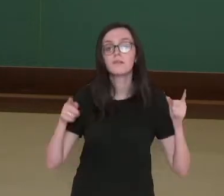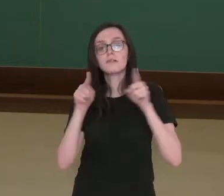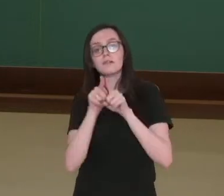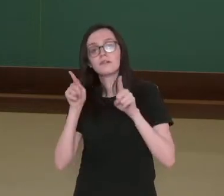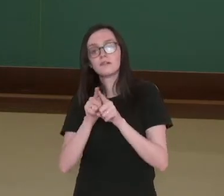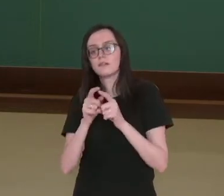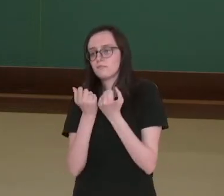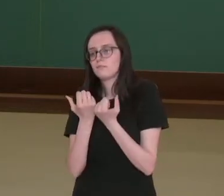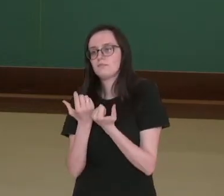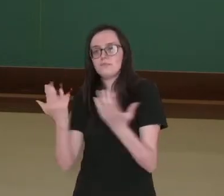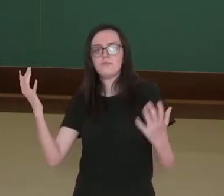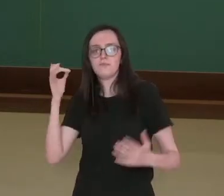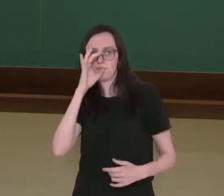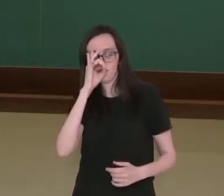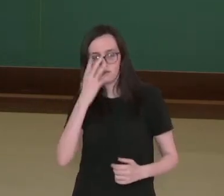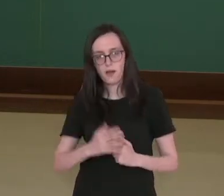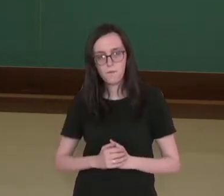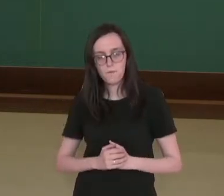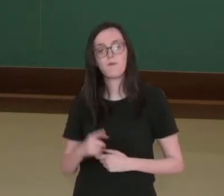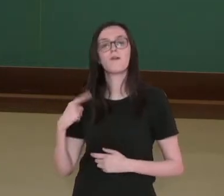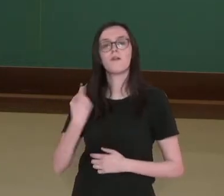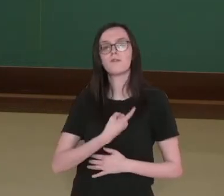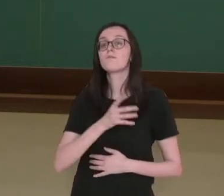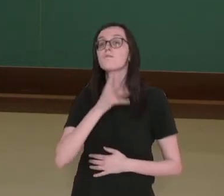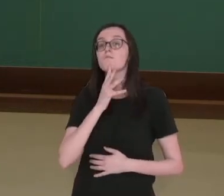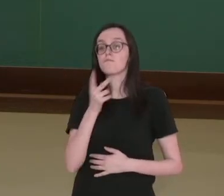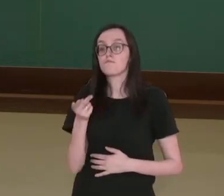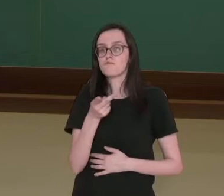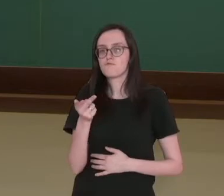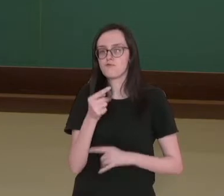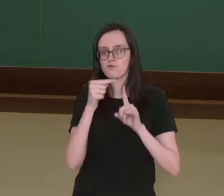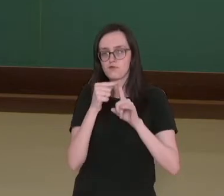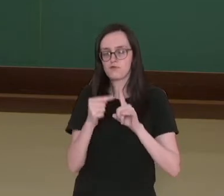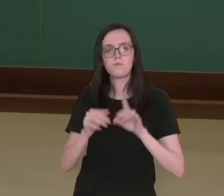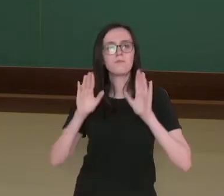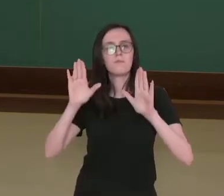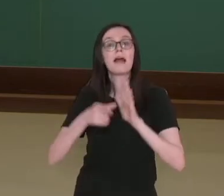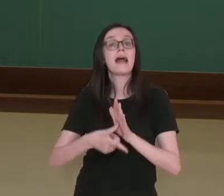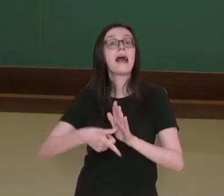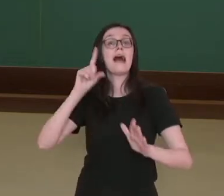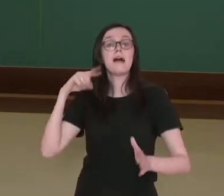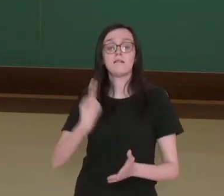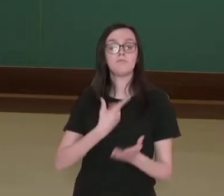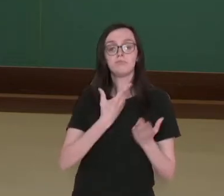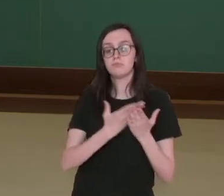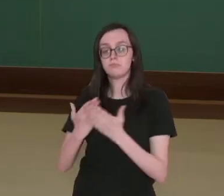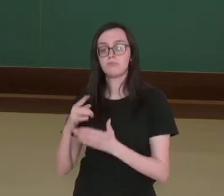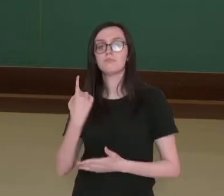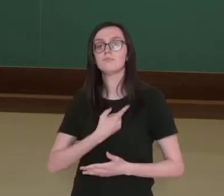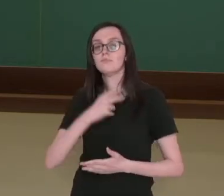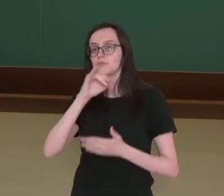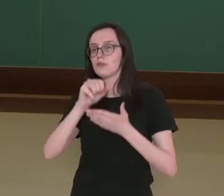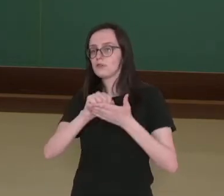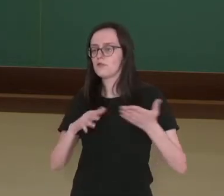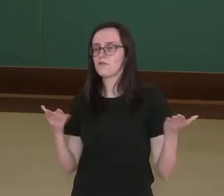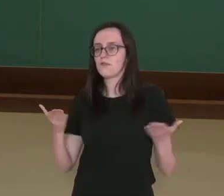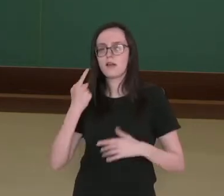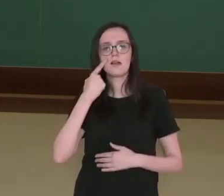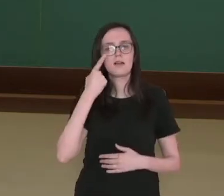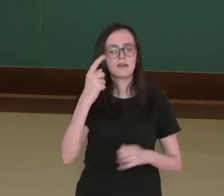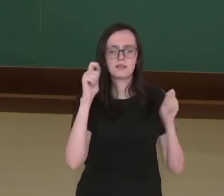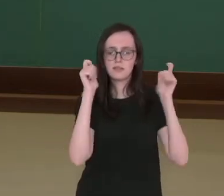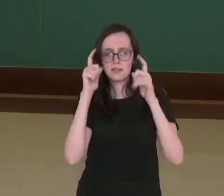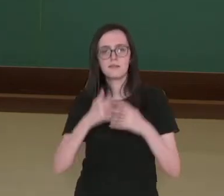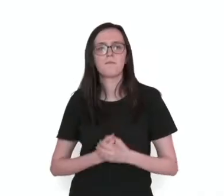célula vegetal. Então, nós vamos ver essas duas células. Olha, antes de ver as células, nós vamos fazer uma atividade. Olha,